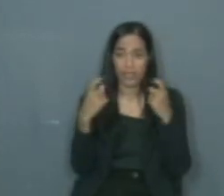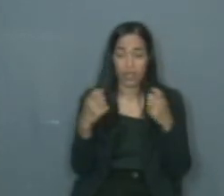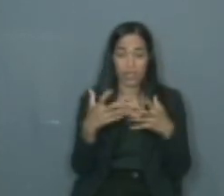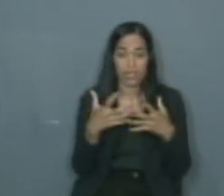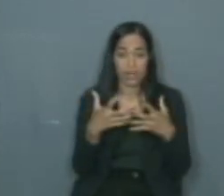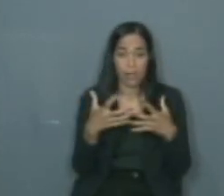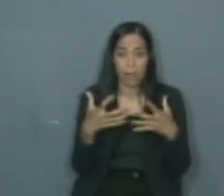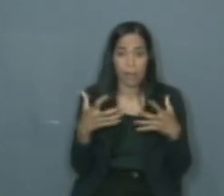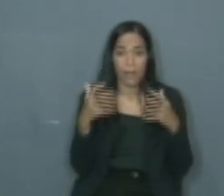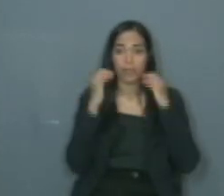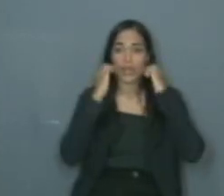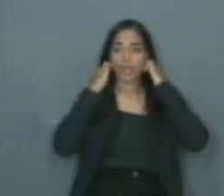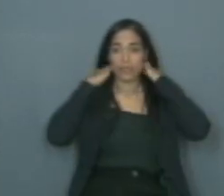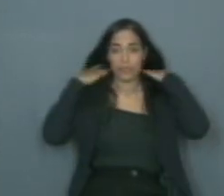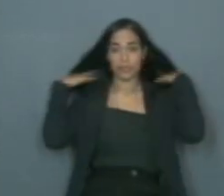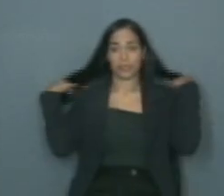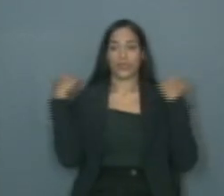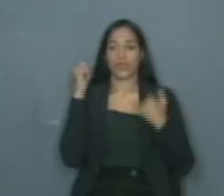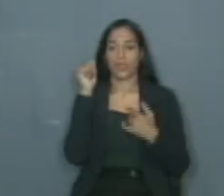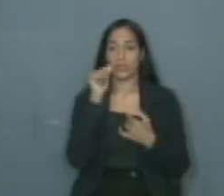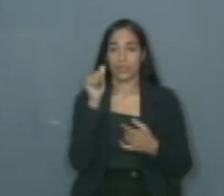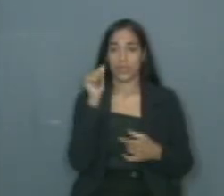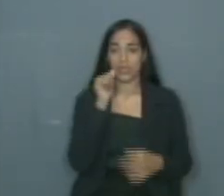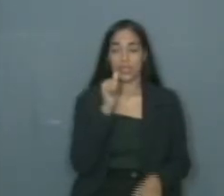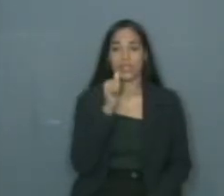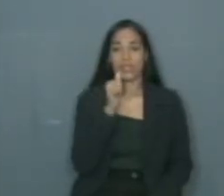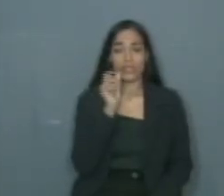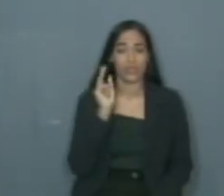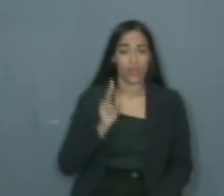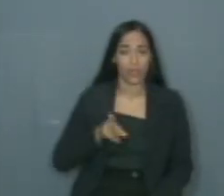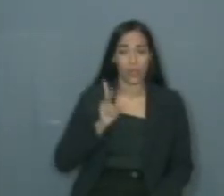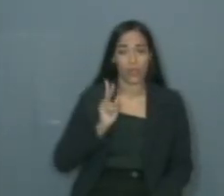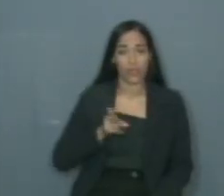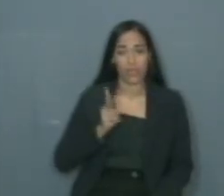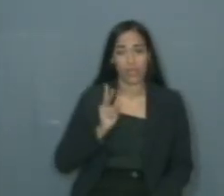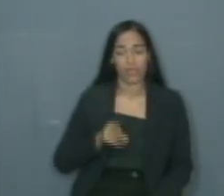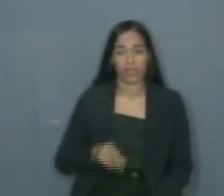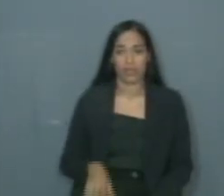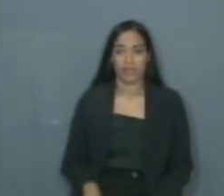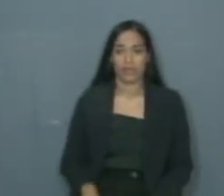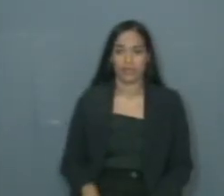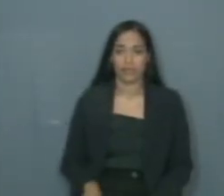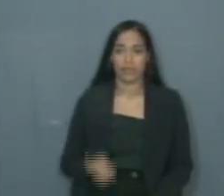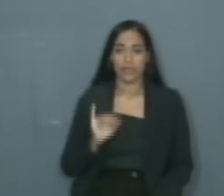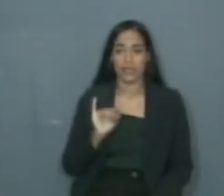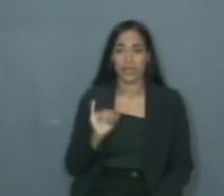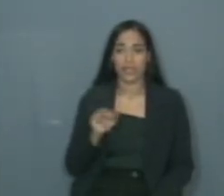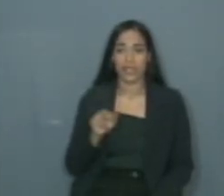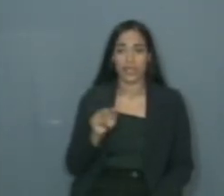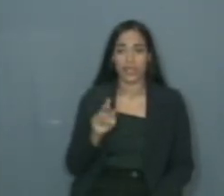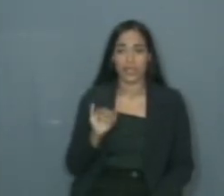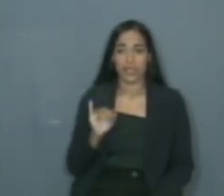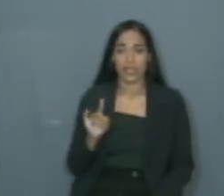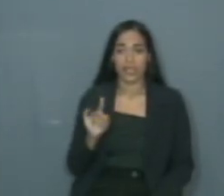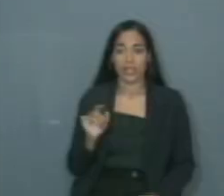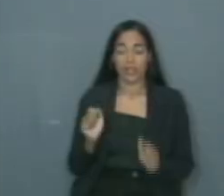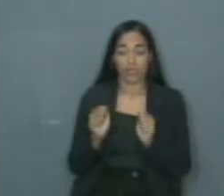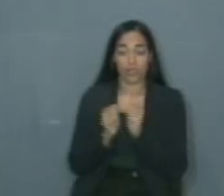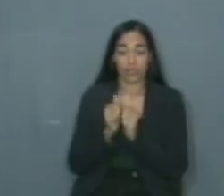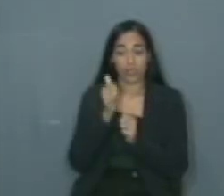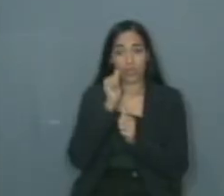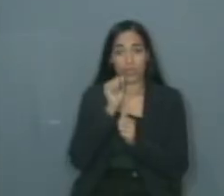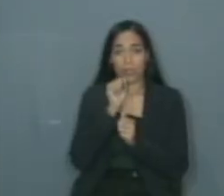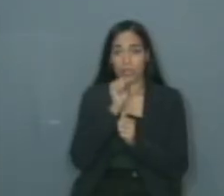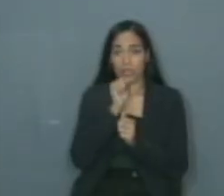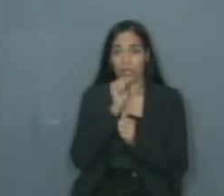crescente contra meninas e mulheres continuará? A menina Ingrid estava com a mãe dela, vereador, e